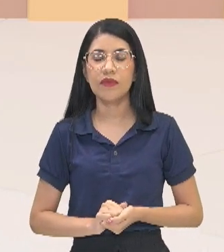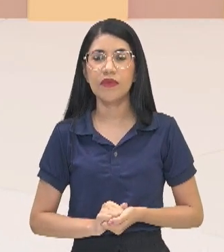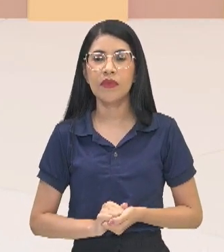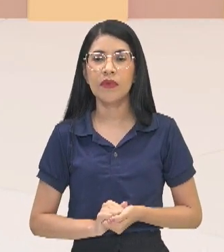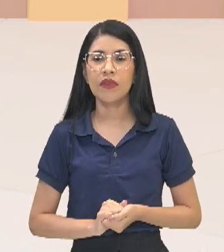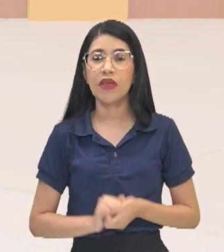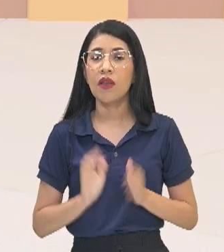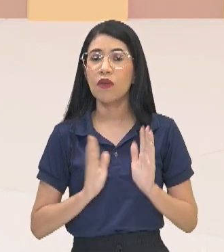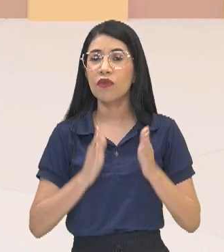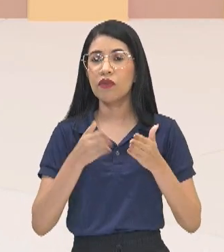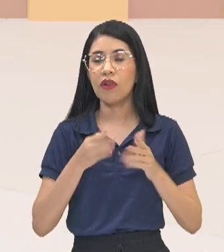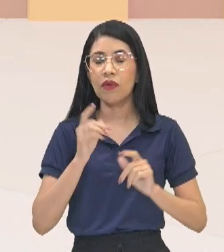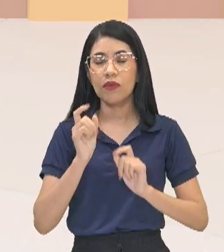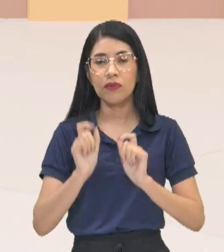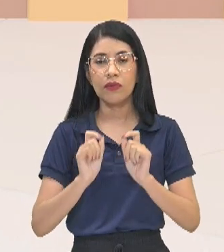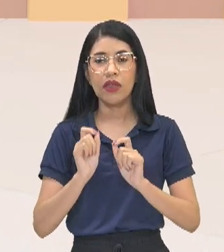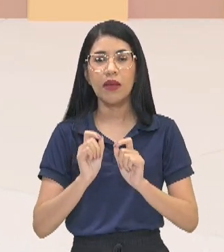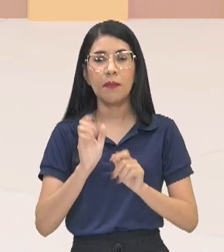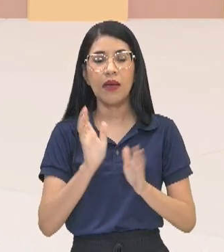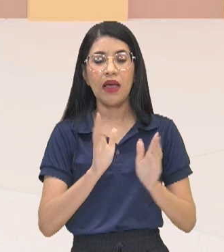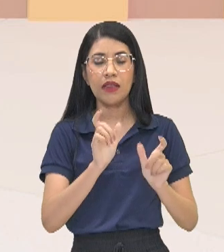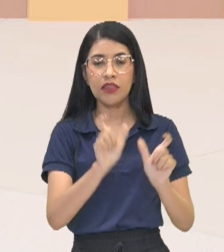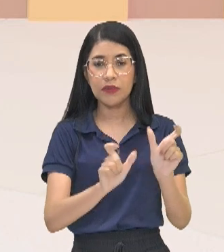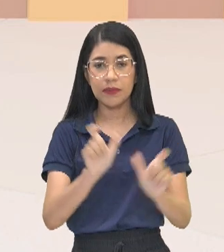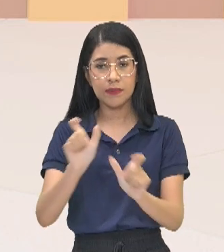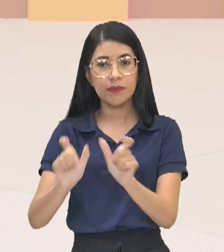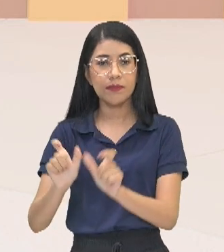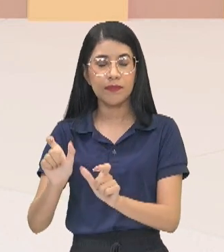para as pessoas.